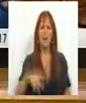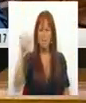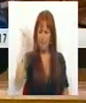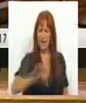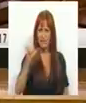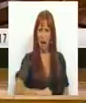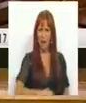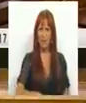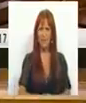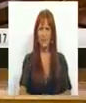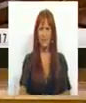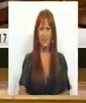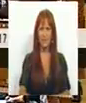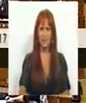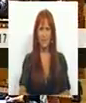Parece mal.